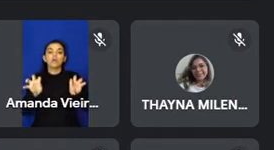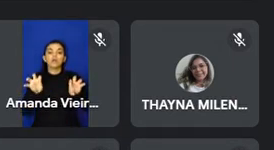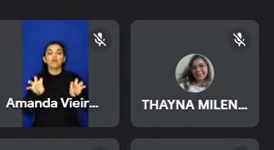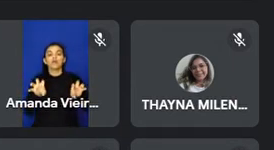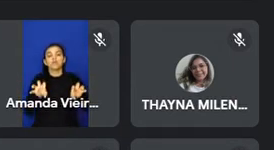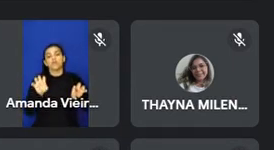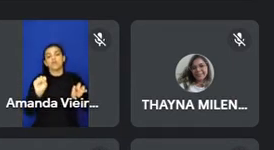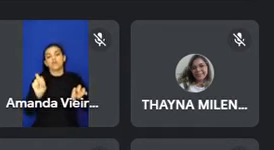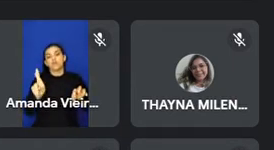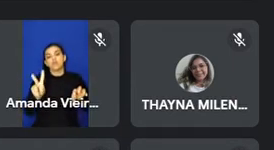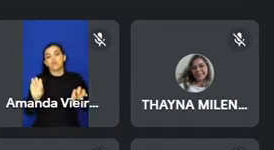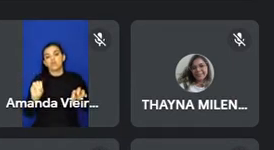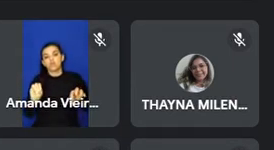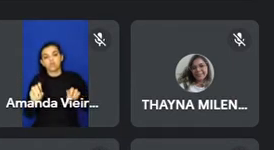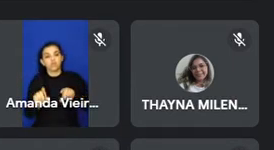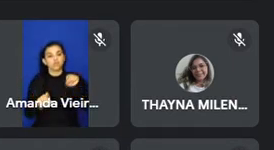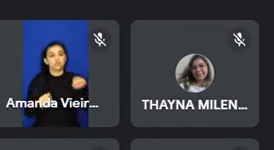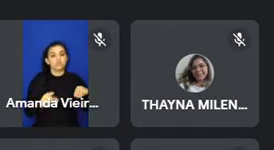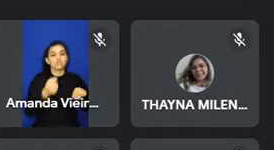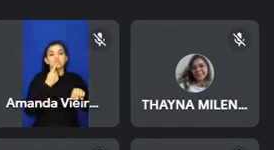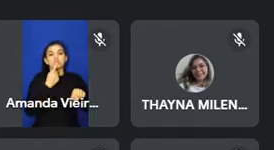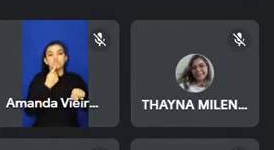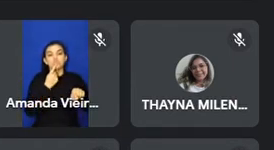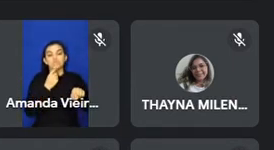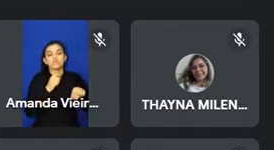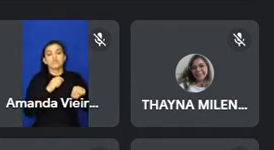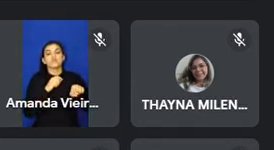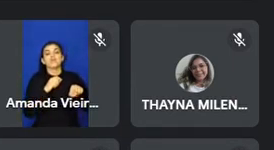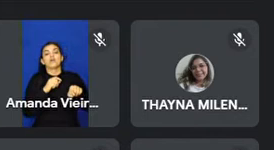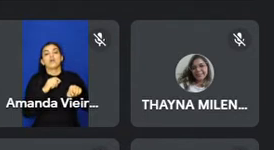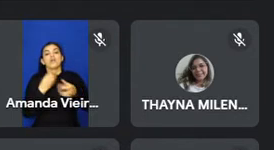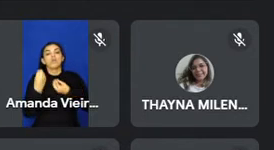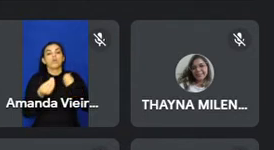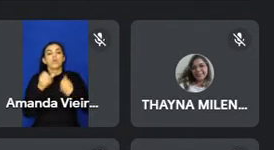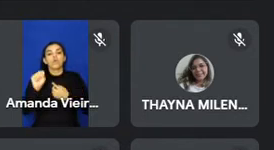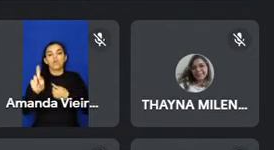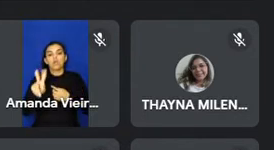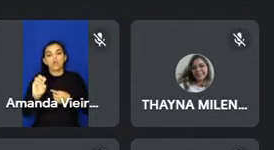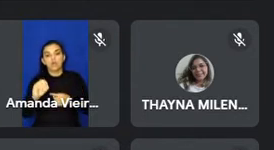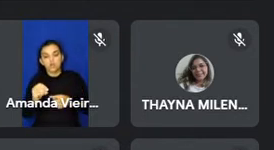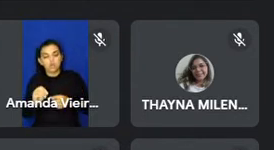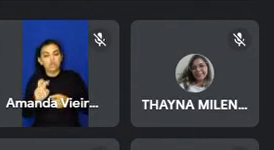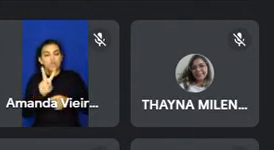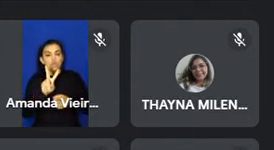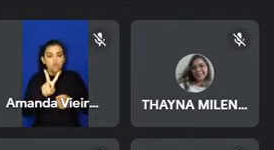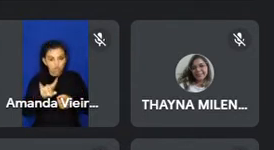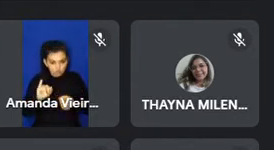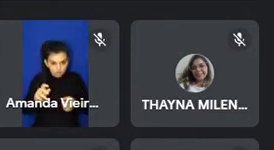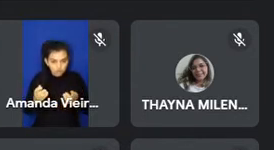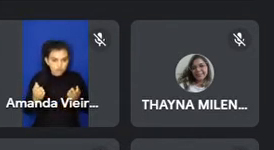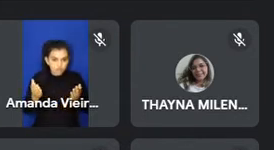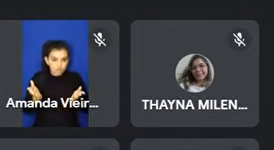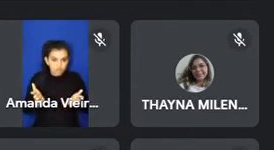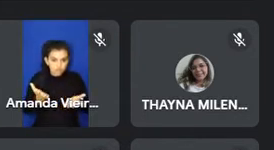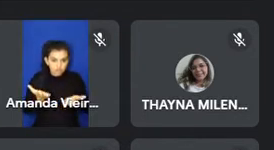elementos figurados do sangue, e aquele soro já pode aí passar por um tratamento simples de filtração e ser